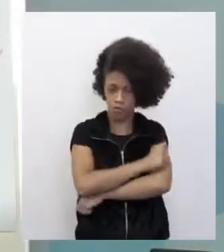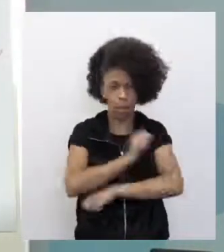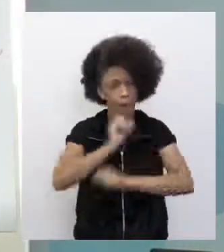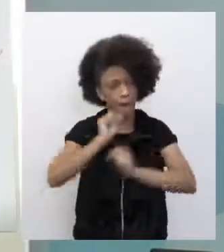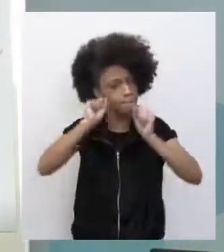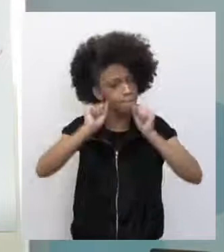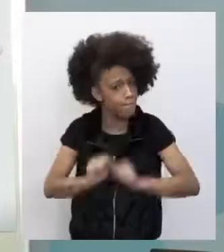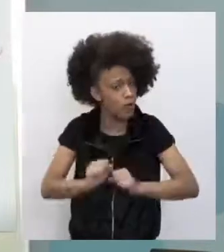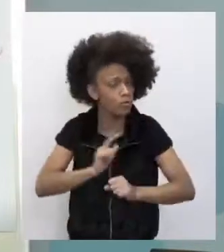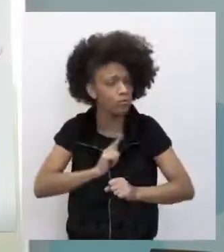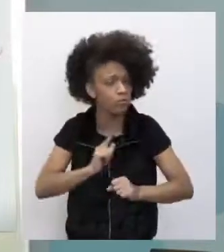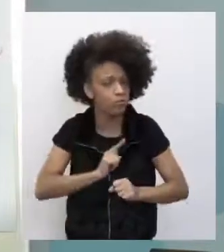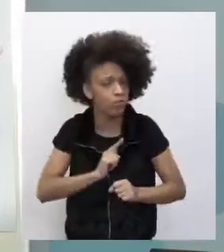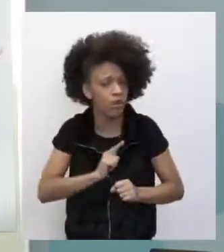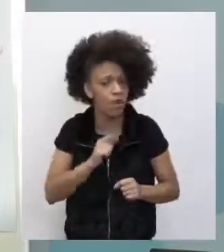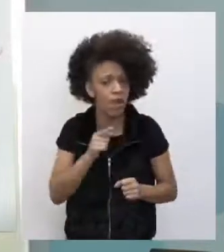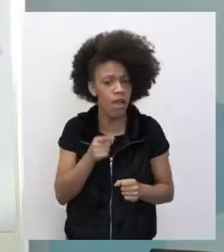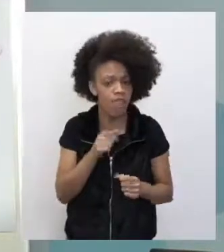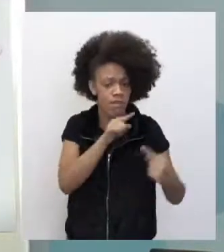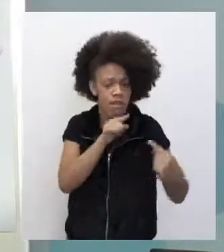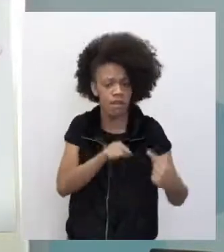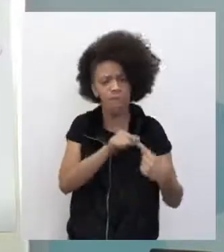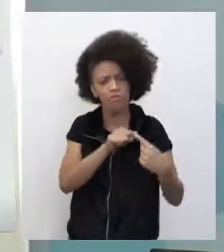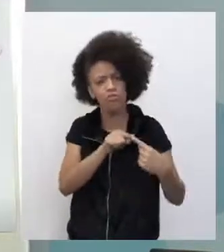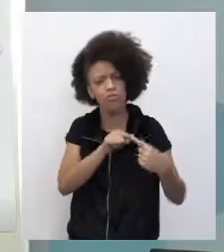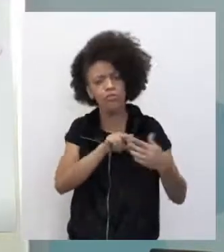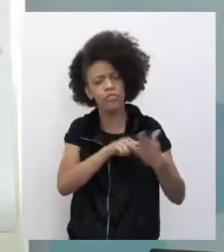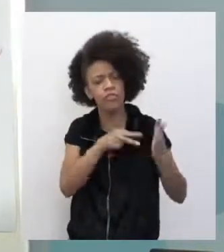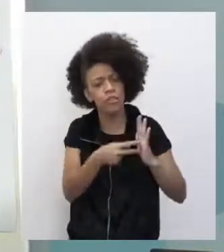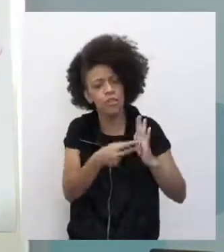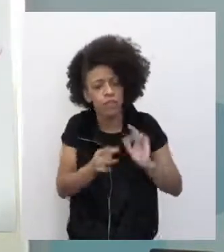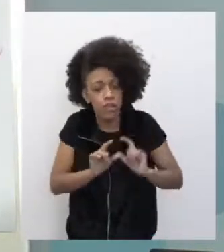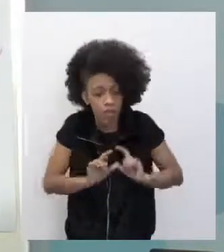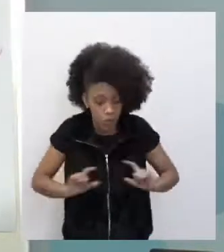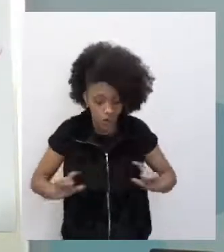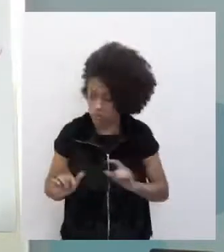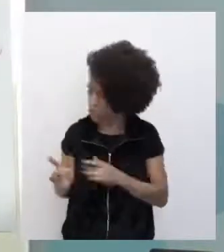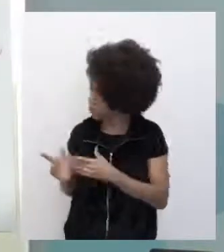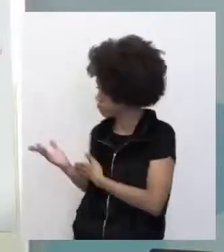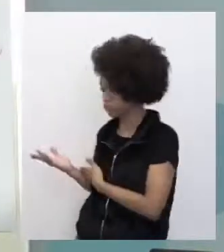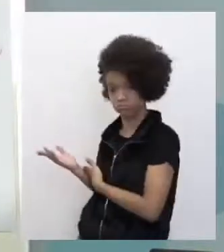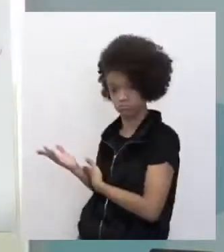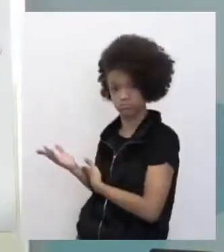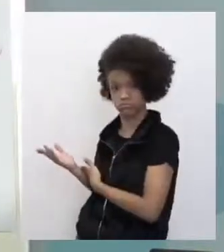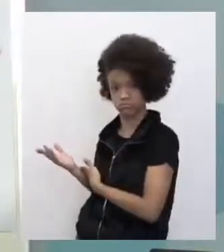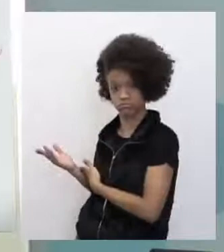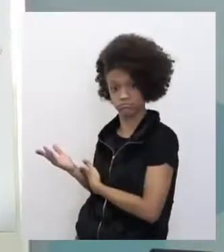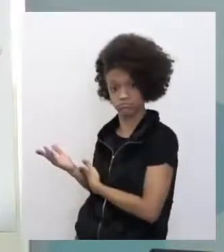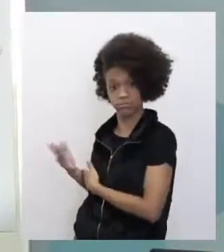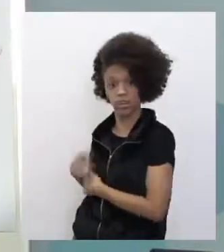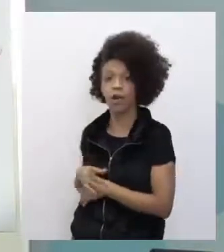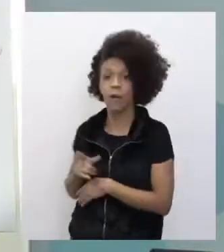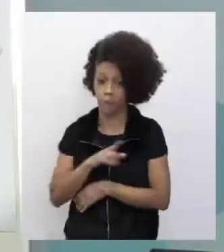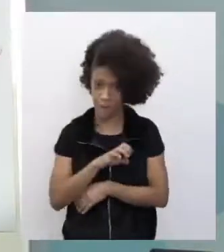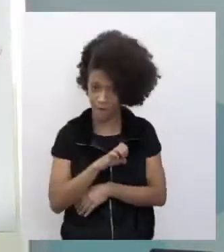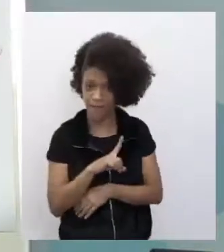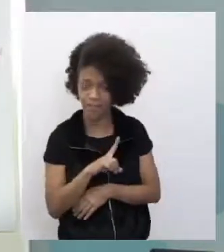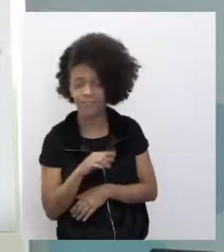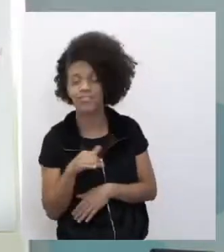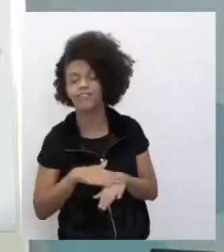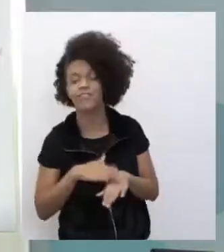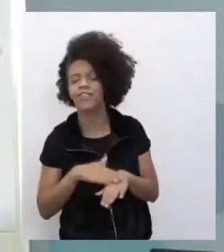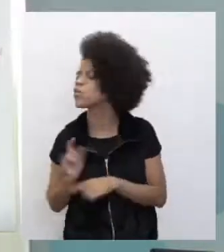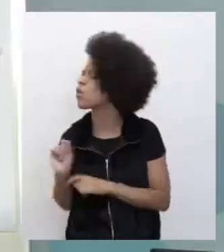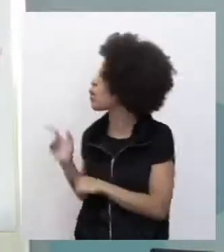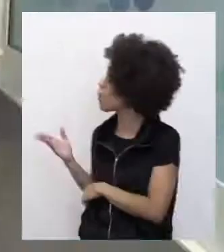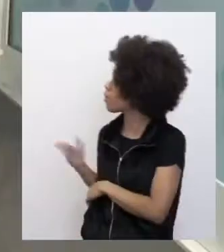posso ter esse mesmo sentido escrito em forma de oração. Como é que ficou aqui a nossa oração, Ed? Foi o Ed que fez essa daqui. Como é que fica,